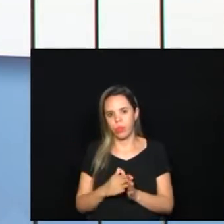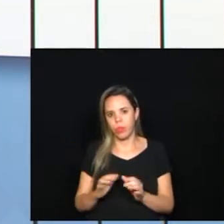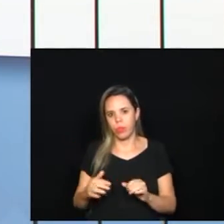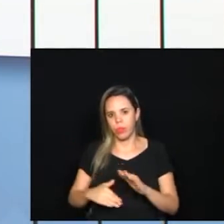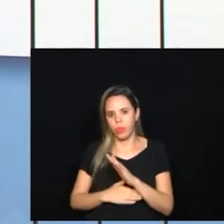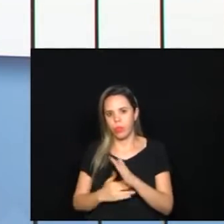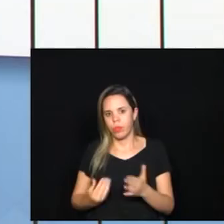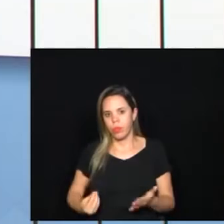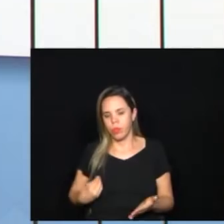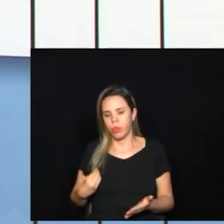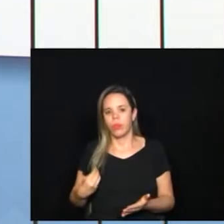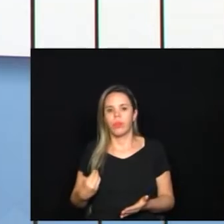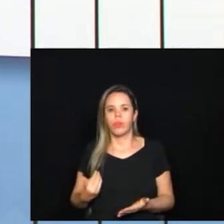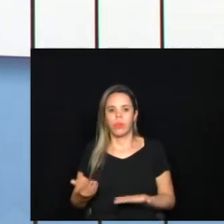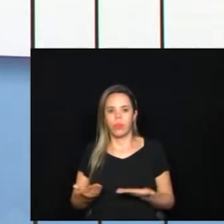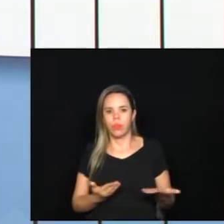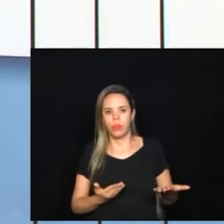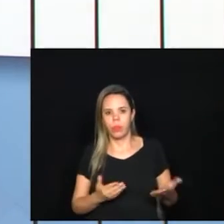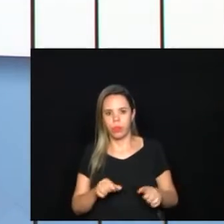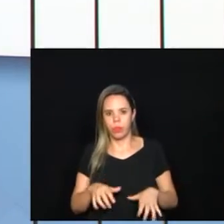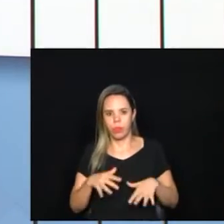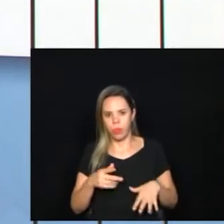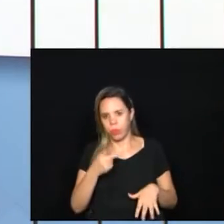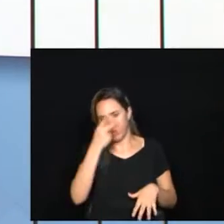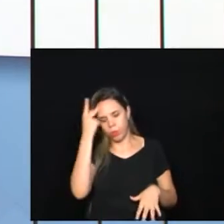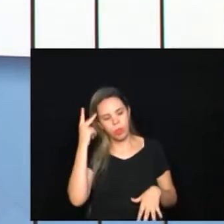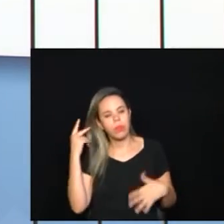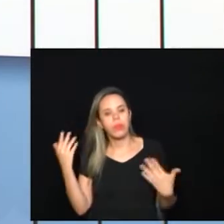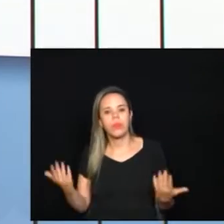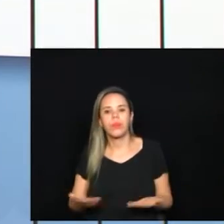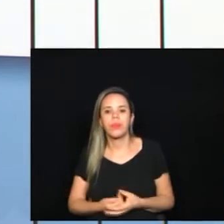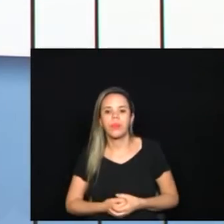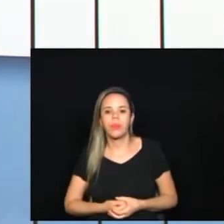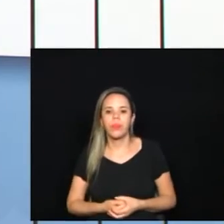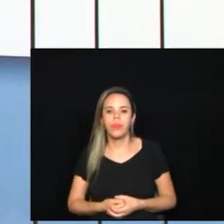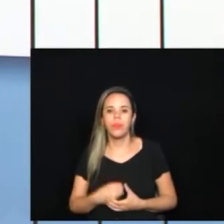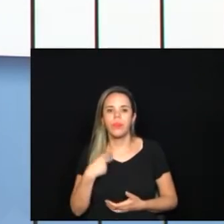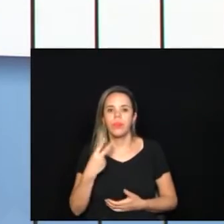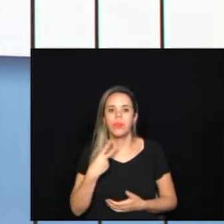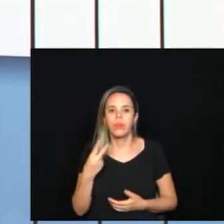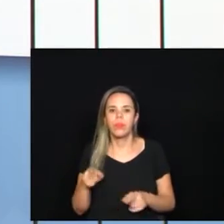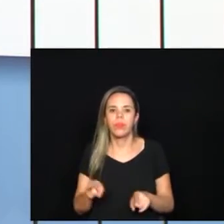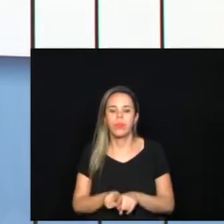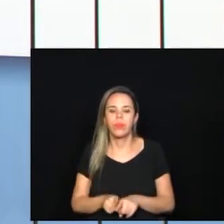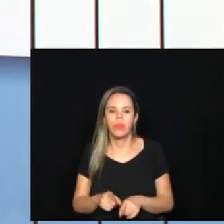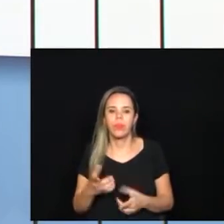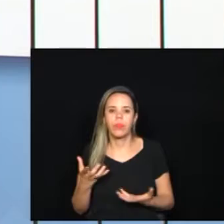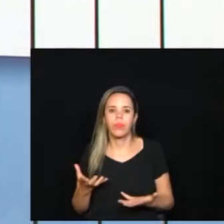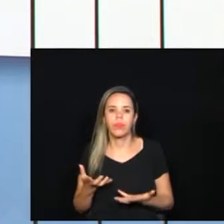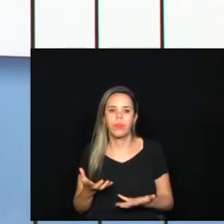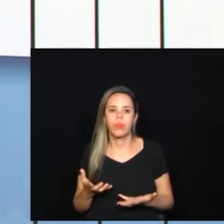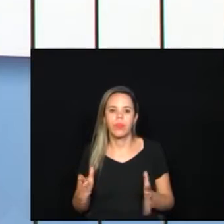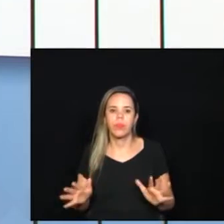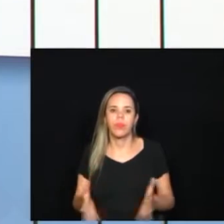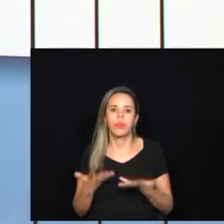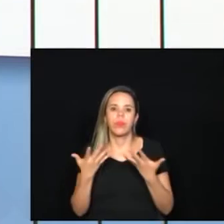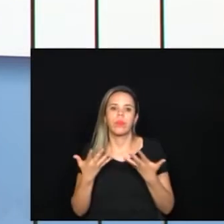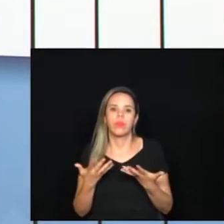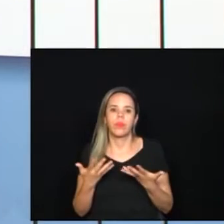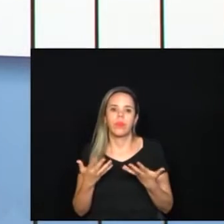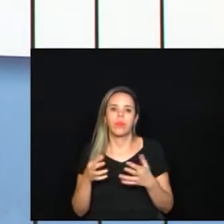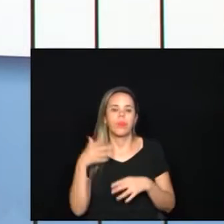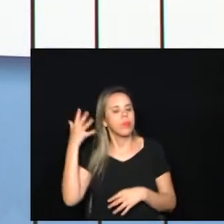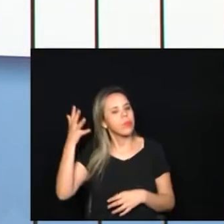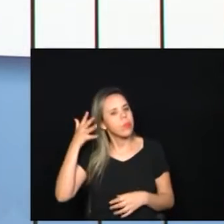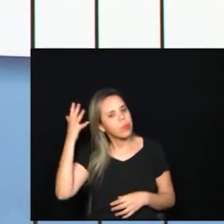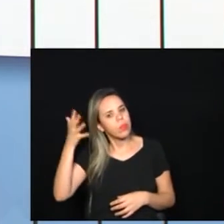Câmara não estava recebendo público. E agora, a parlamentar também pretende promover uma